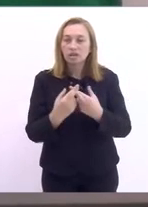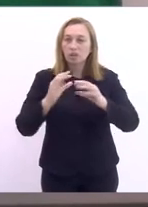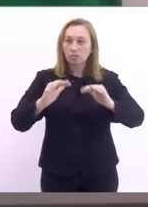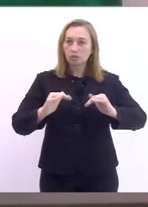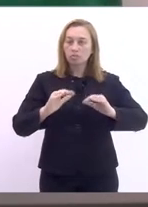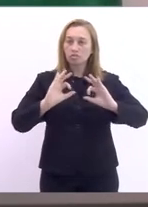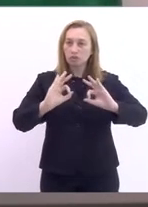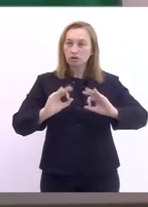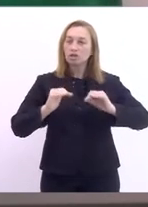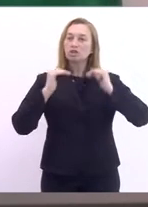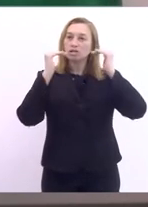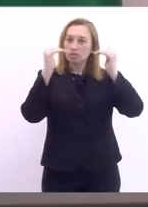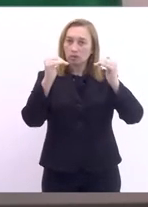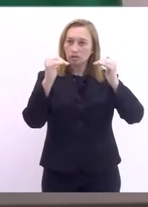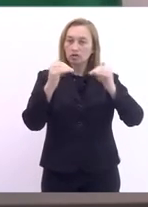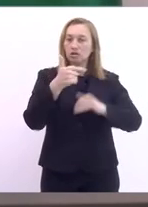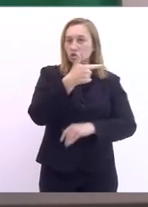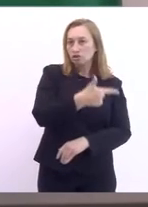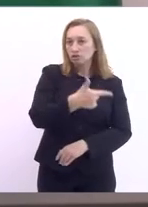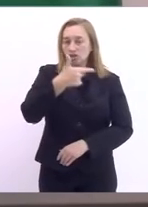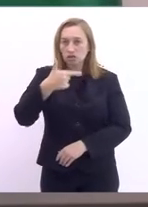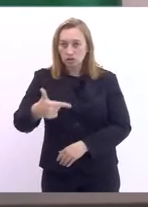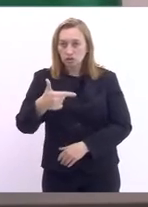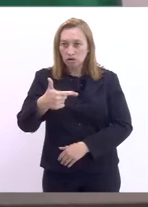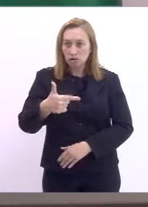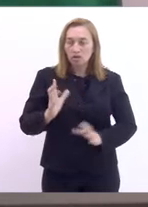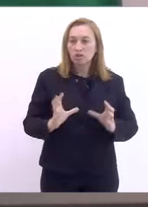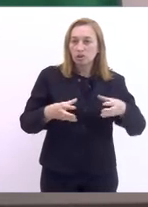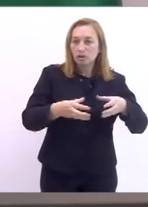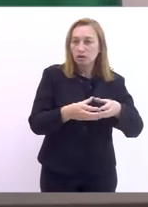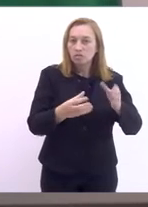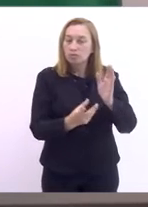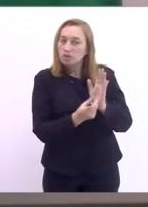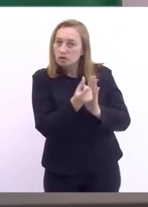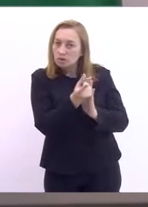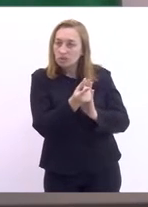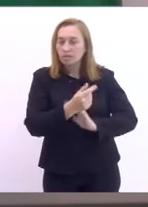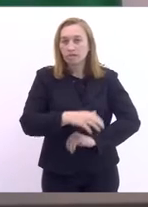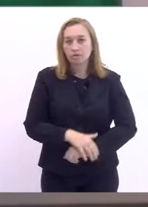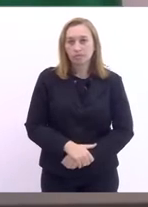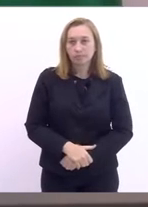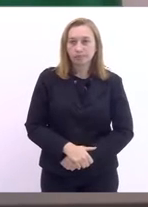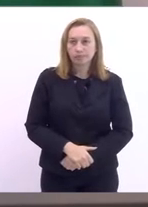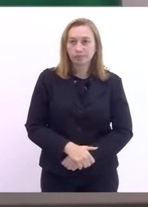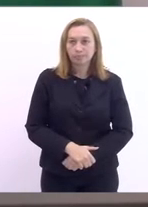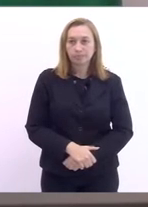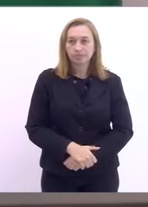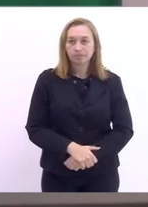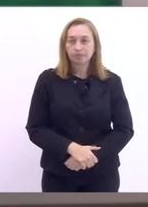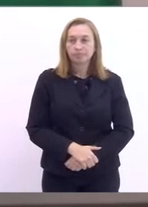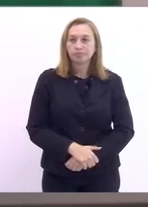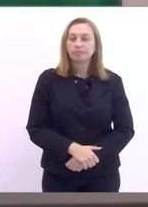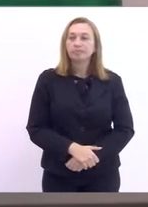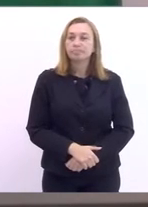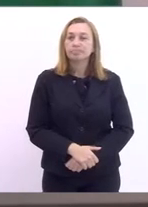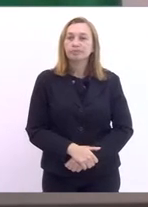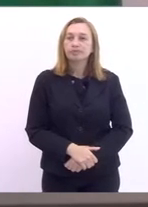extraordinária de 22 da Comissão de Orçamento, que está sendo